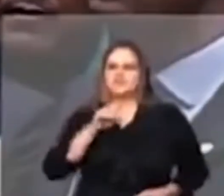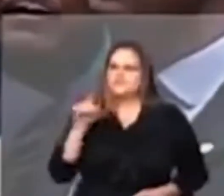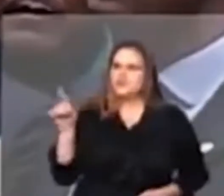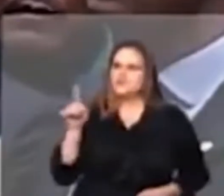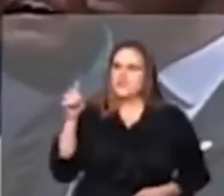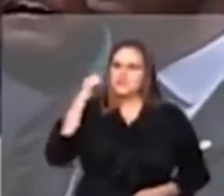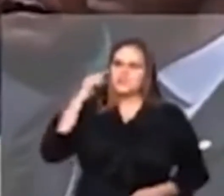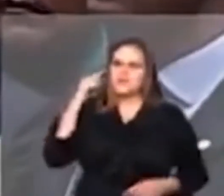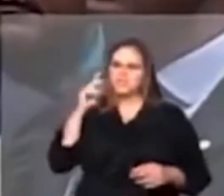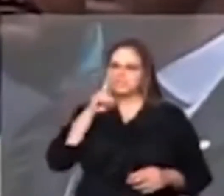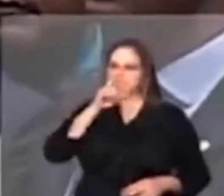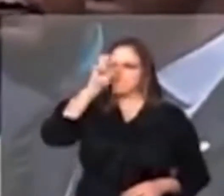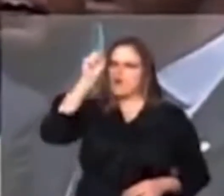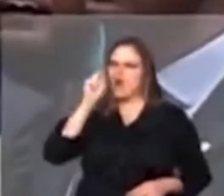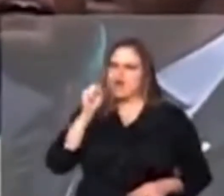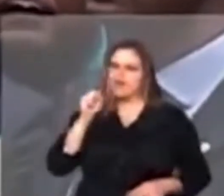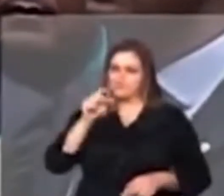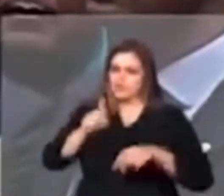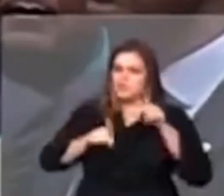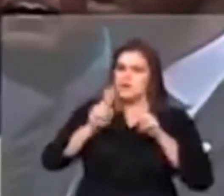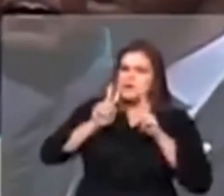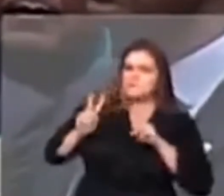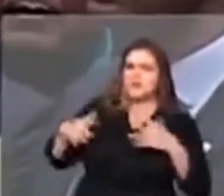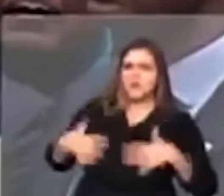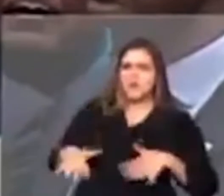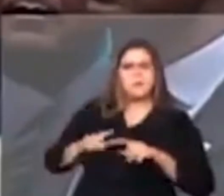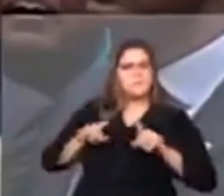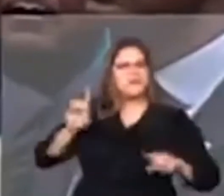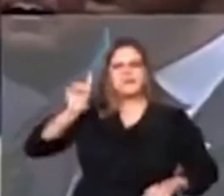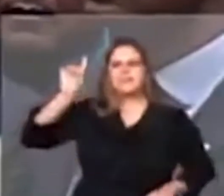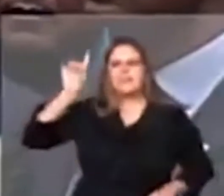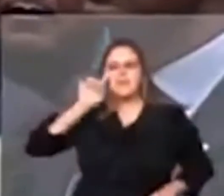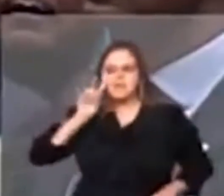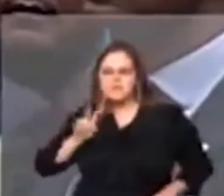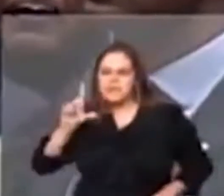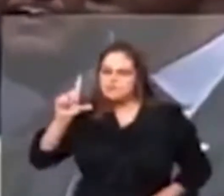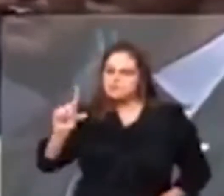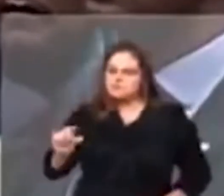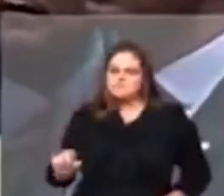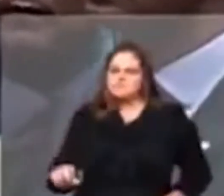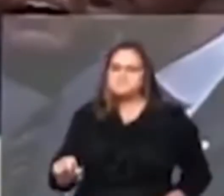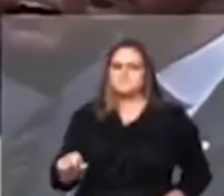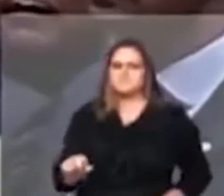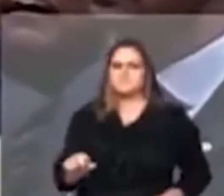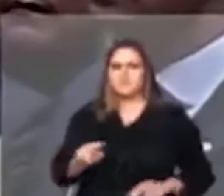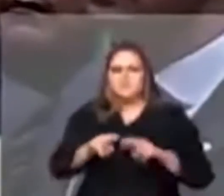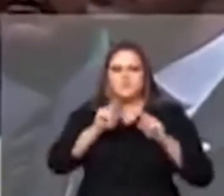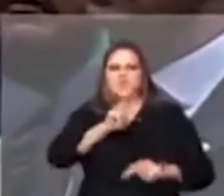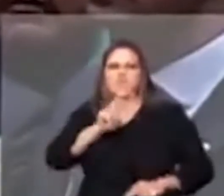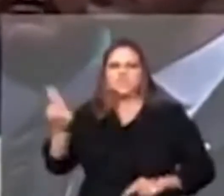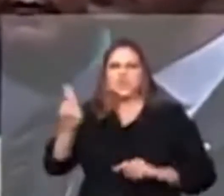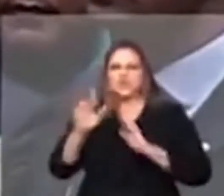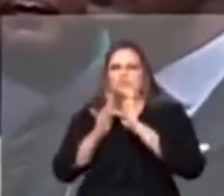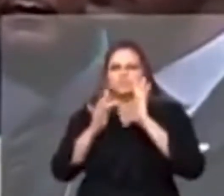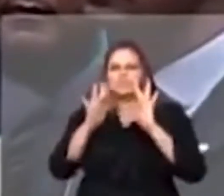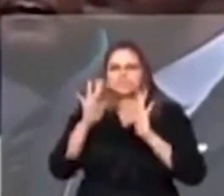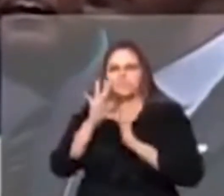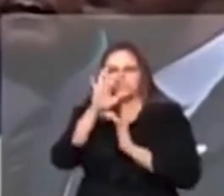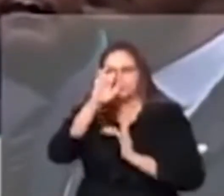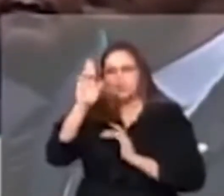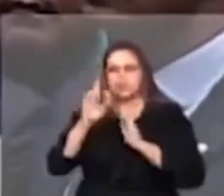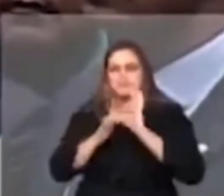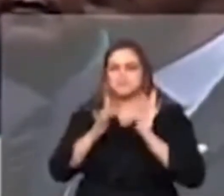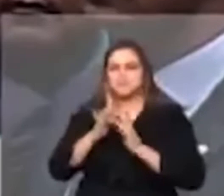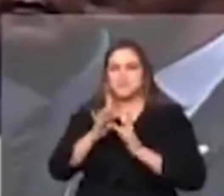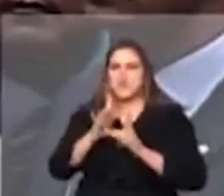ser grandes aos olhos do homem, mas para Deus vocês são pequenininho. Em nome do Senhor Jesus, eu profetizo